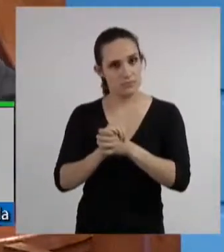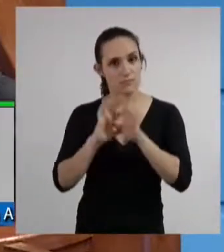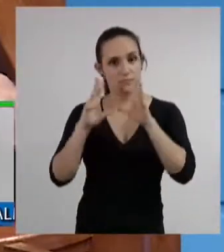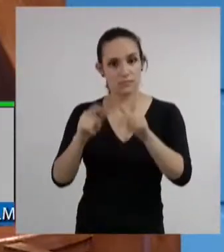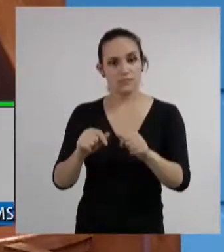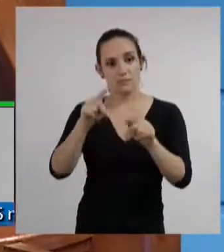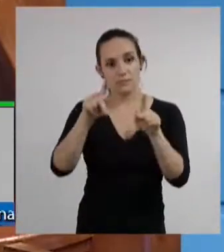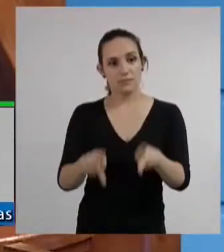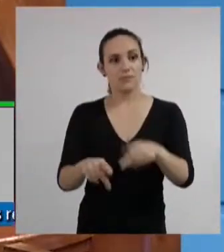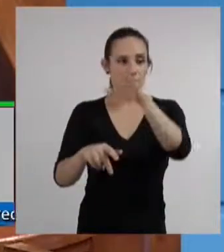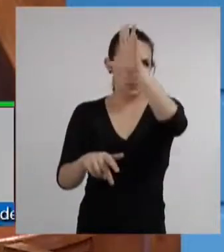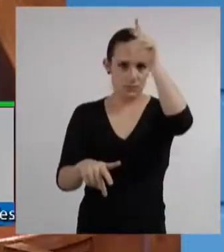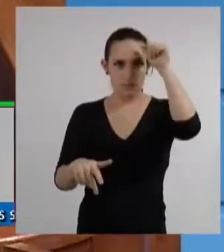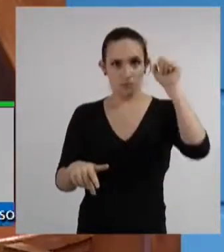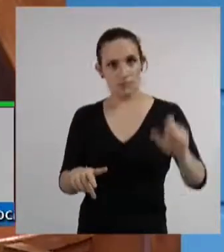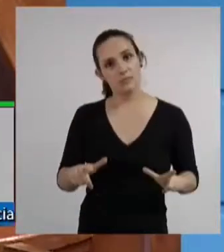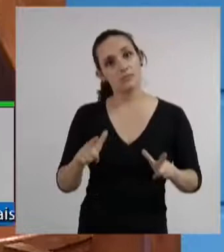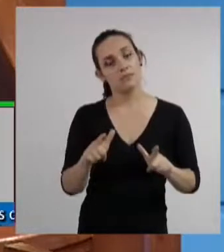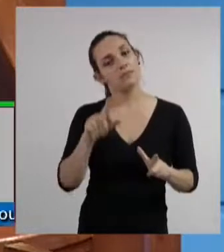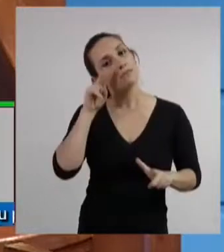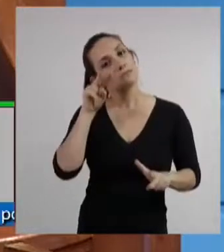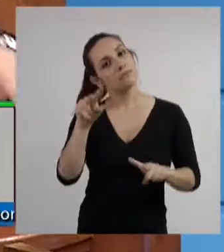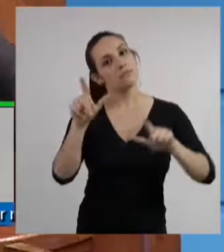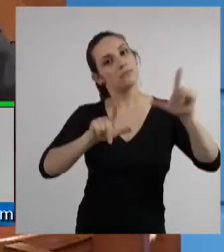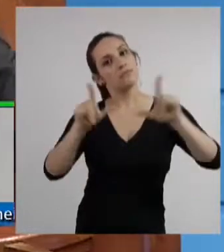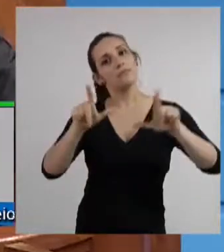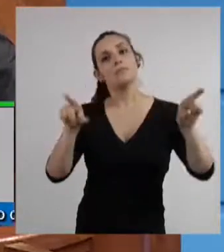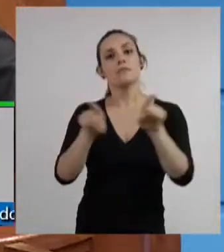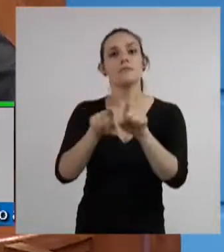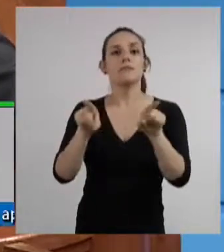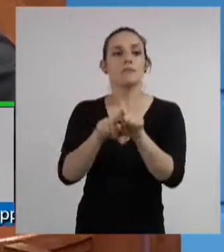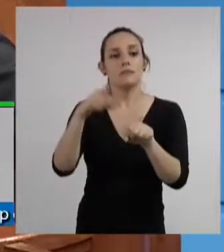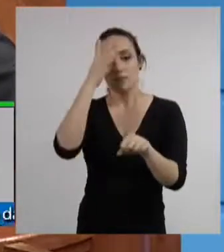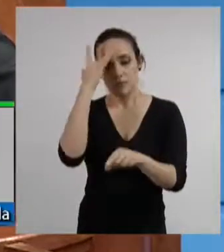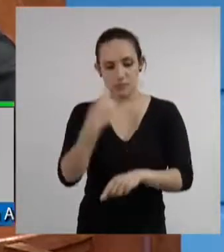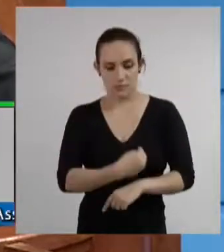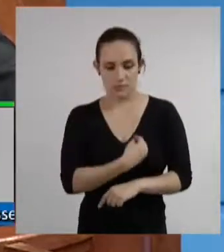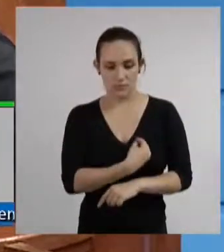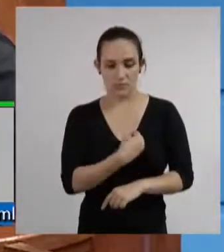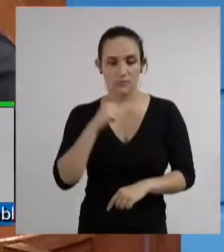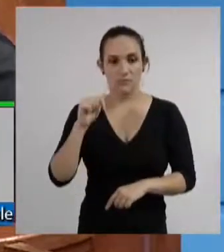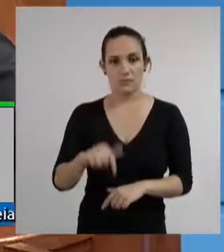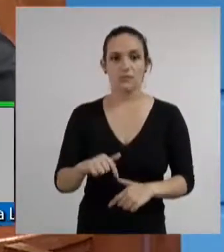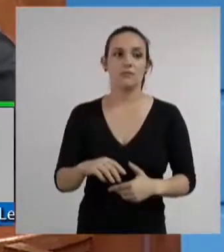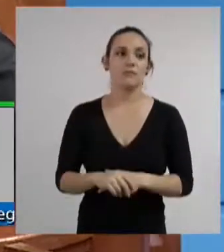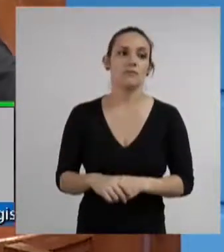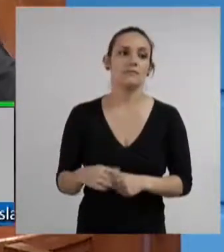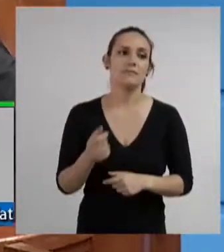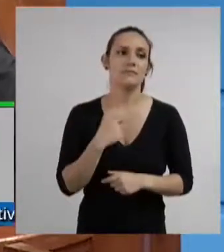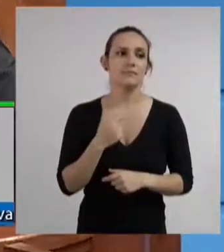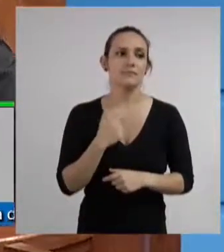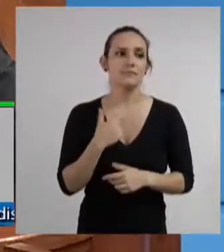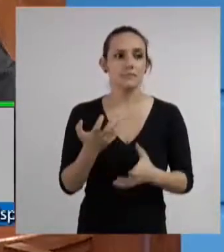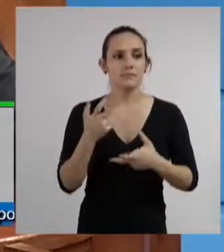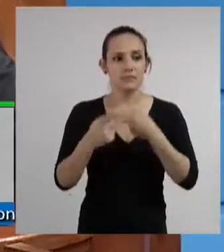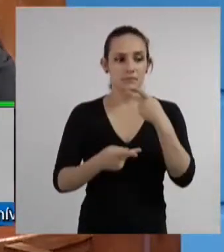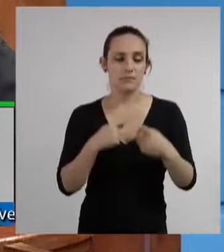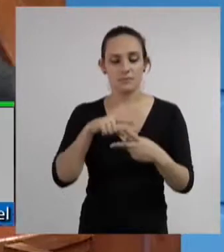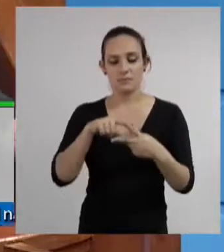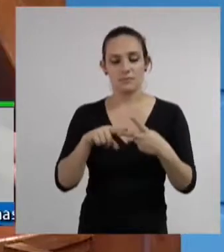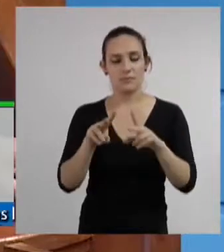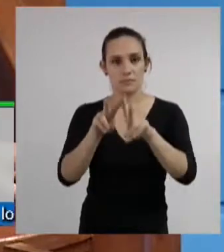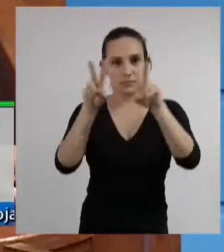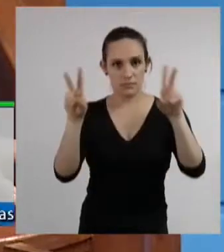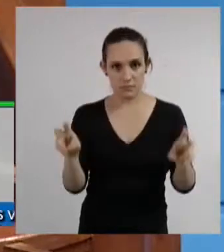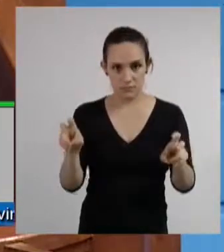povo sul-mato-grossense que nos acompanha pela TV e as pessoas que estão aqui em plenário. Eu quero falar de dois